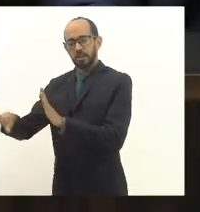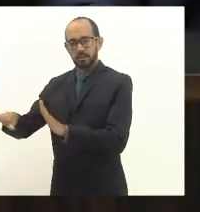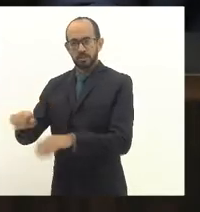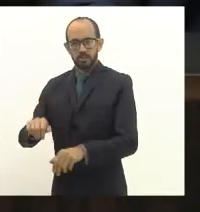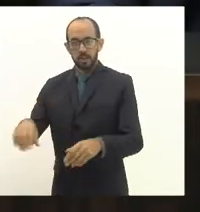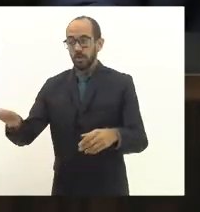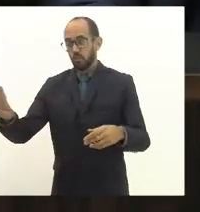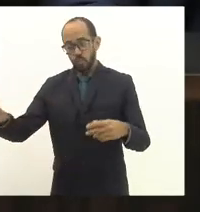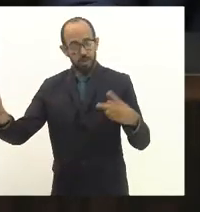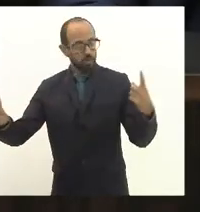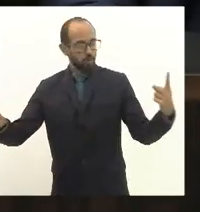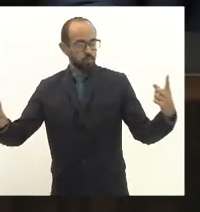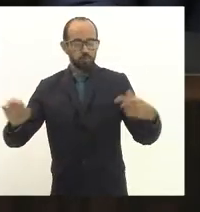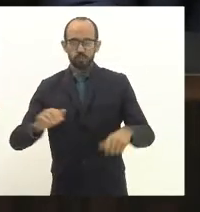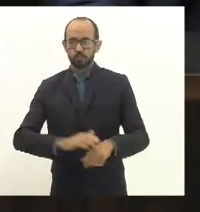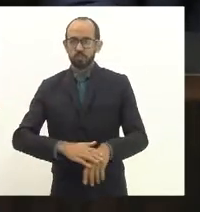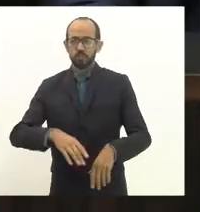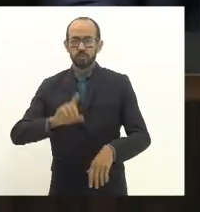Deputado doutor Deodalto.